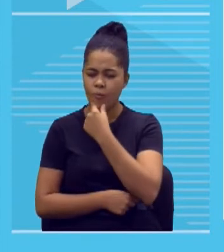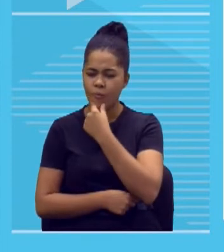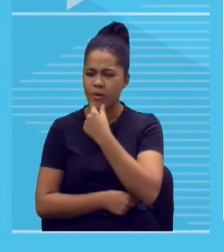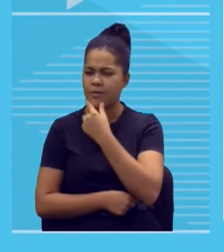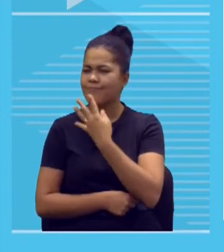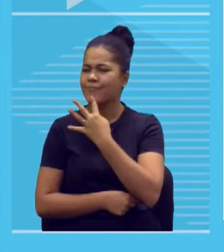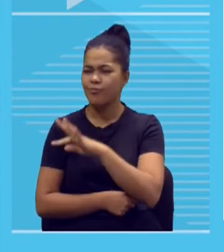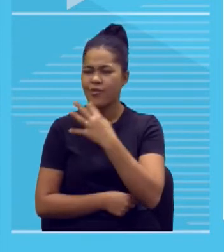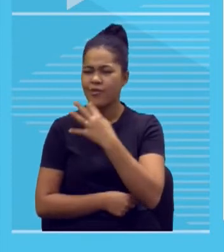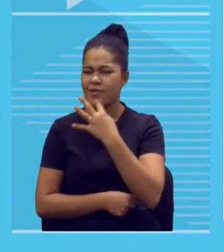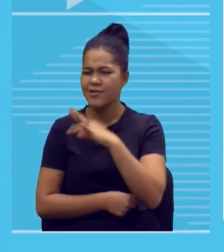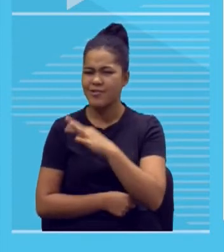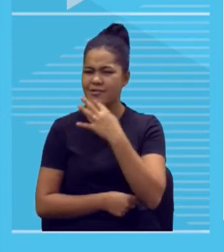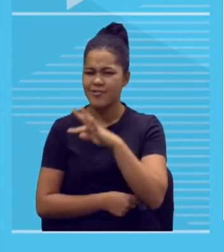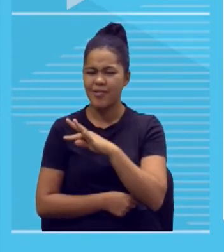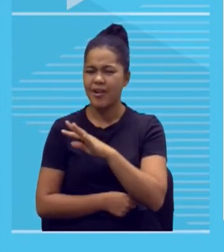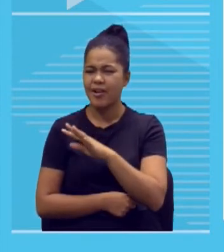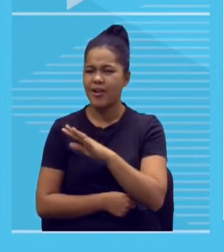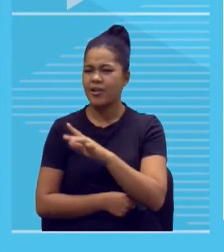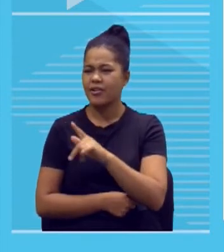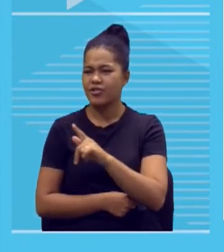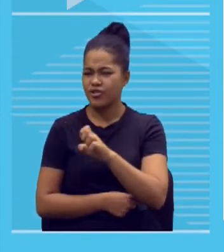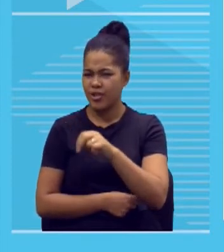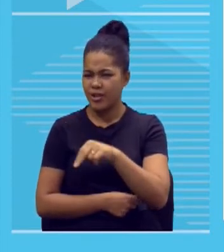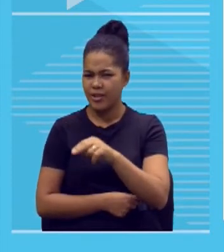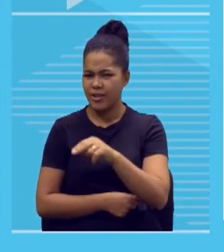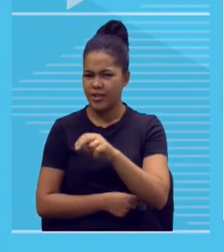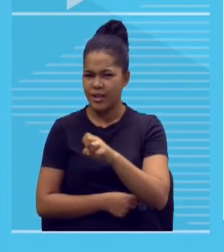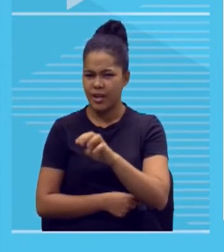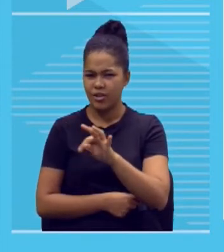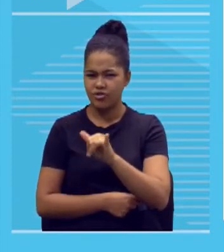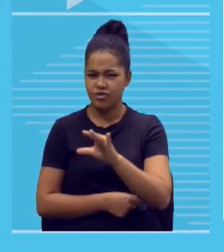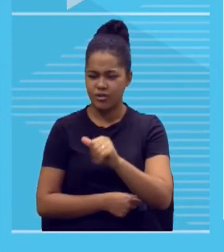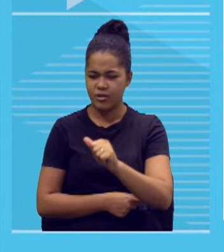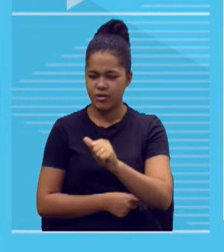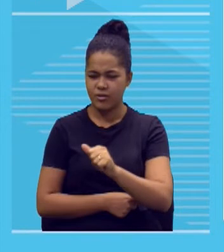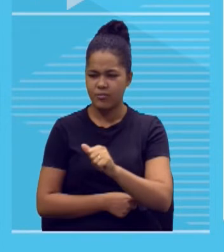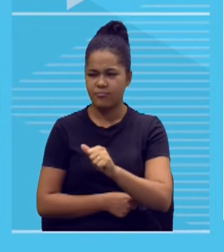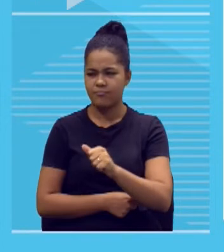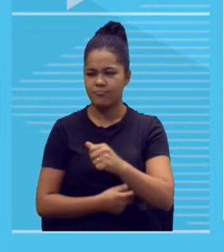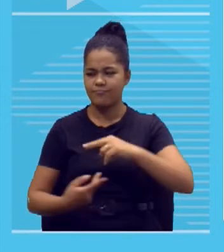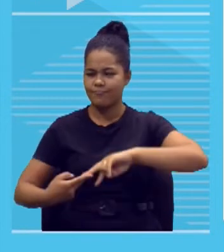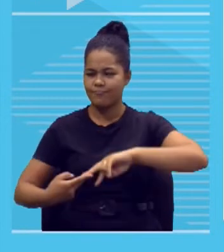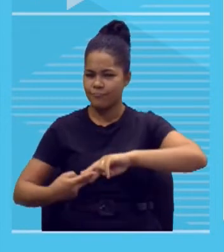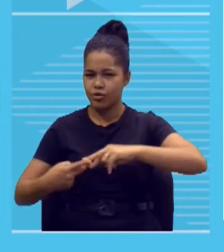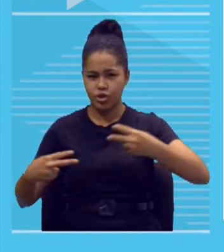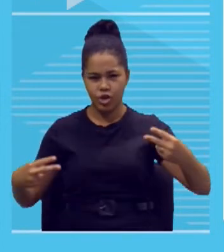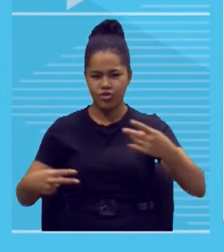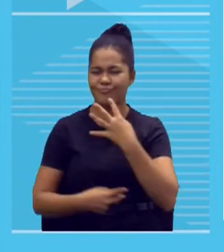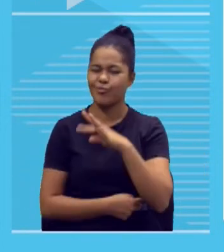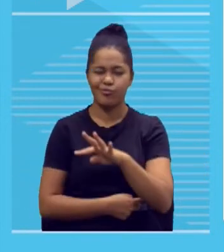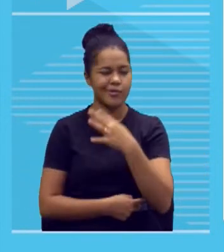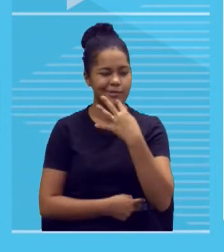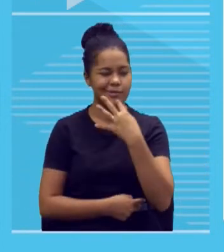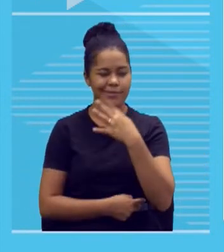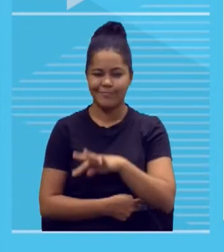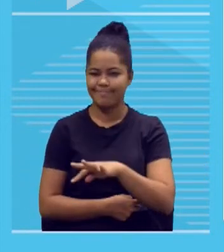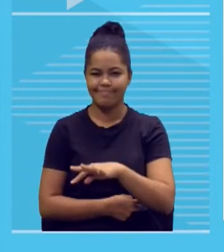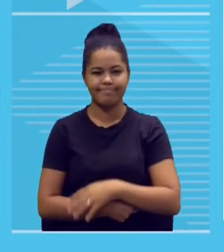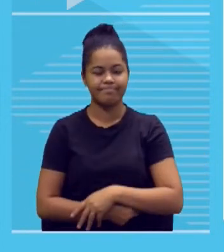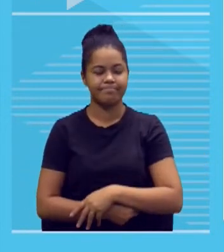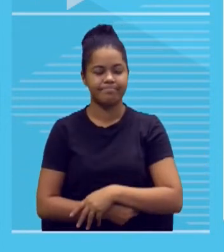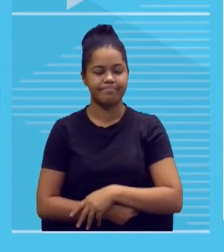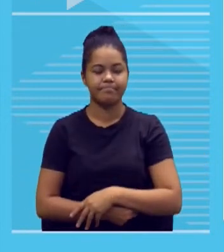rola até um boato de bastidores o rio Mendoza O que foi contemporâneo do Davi